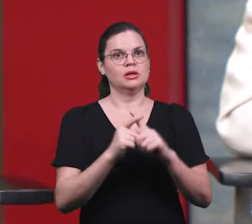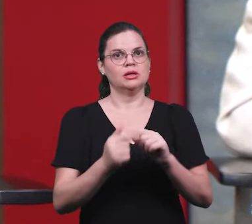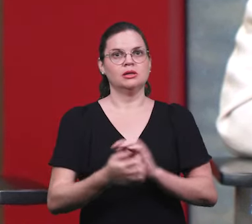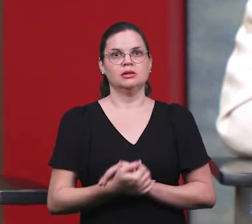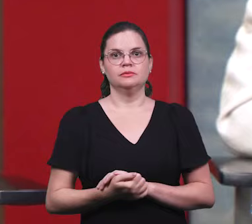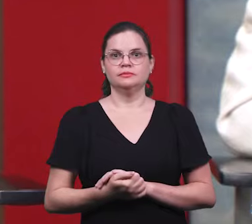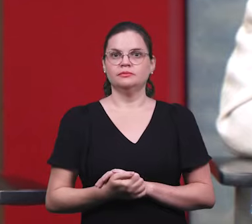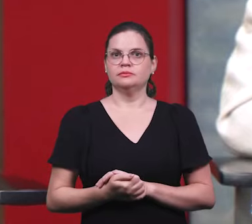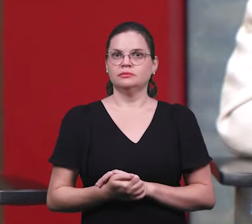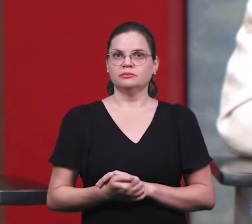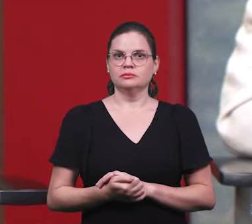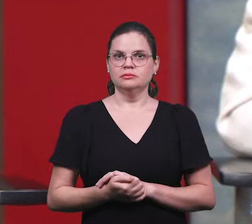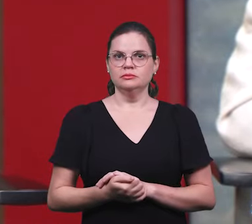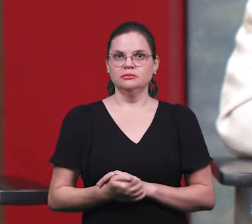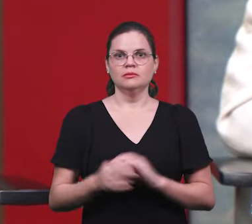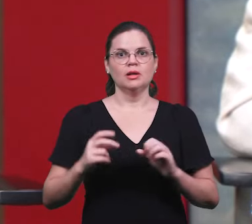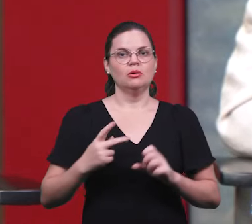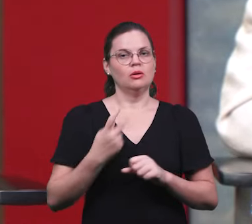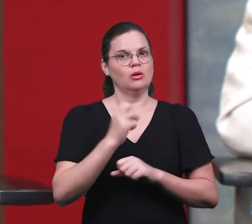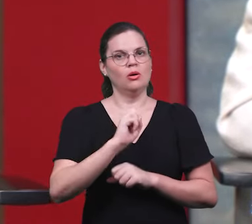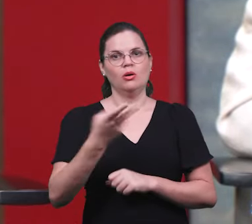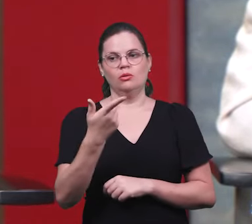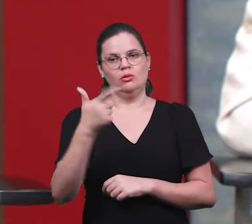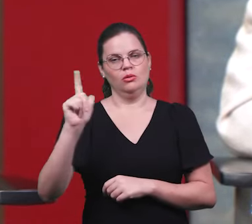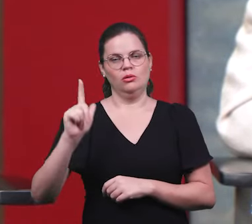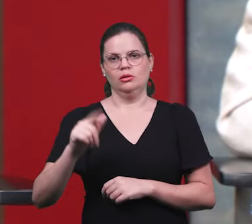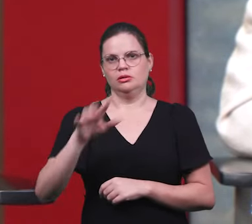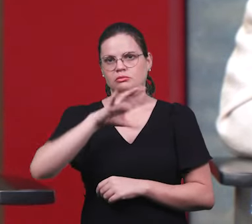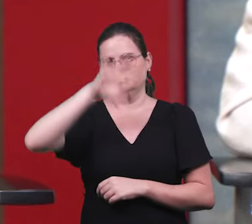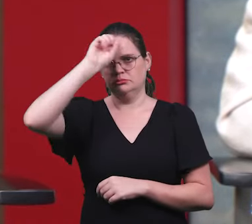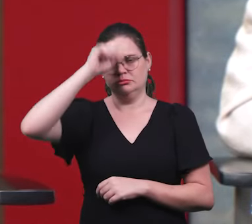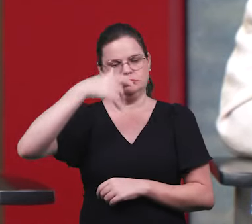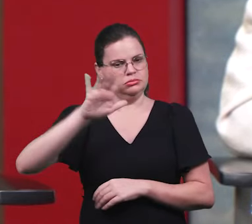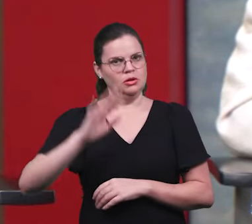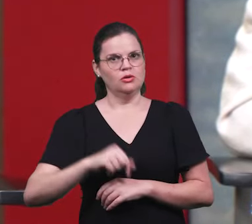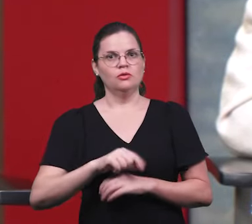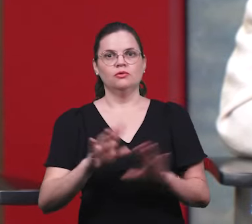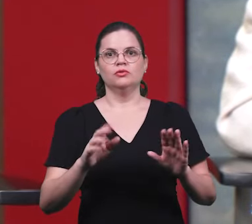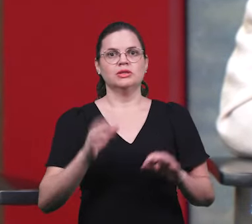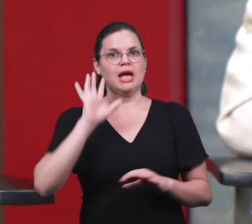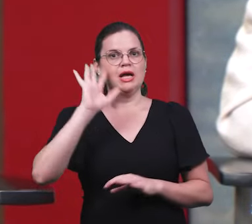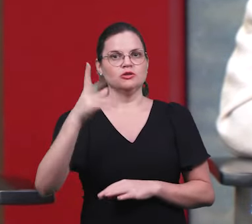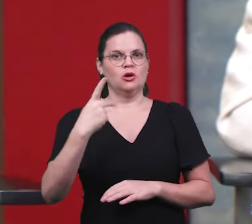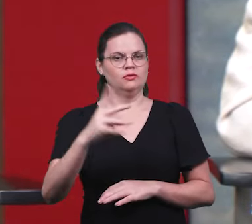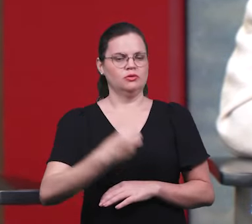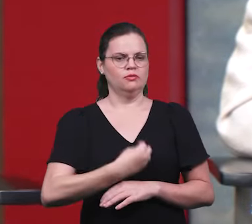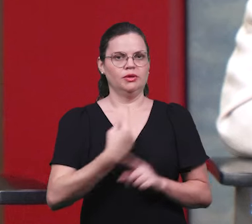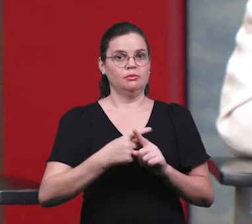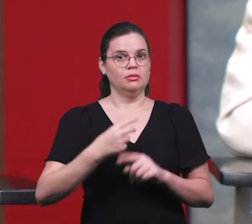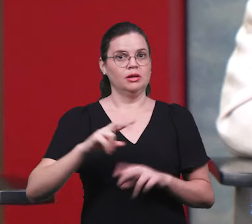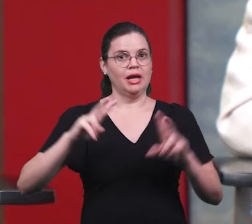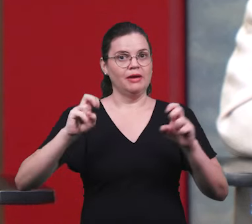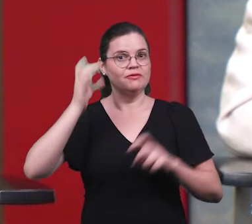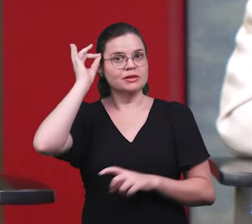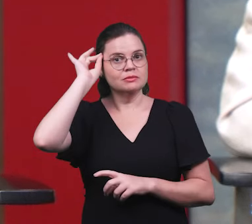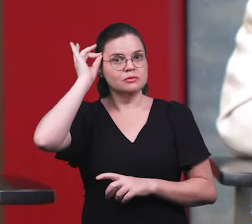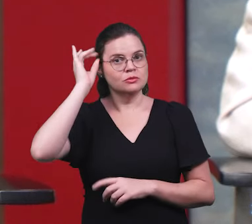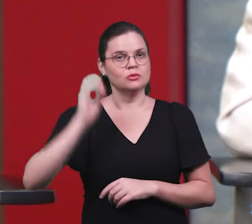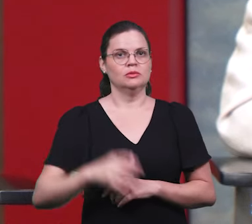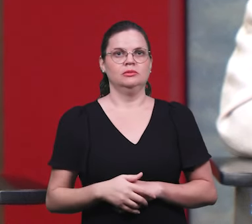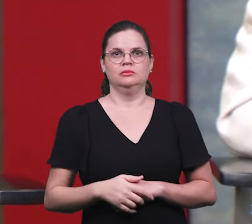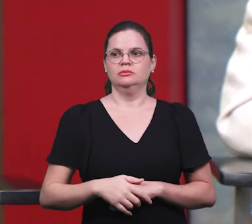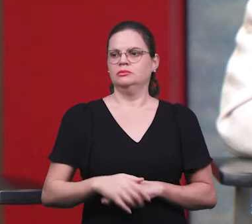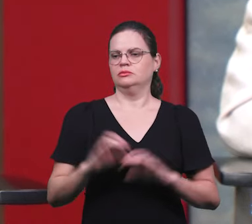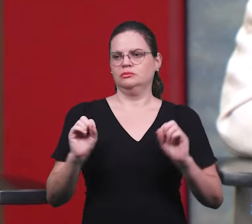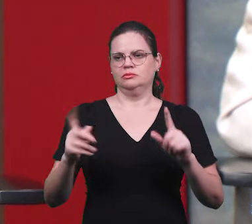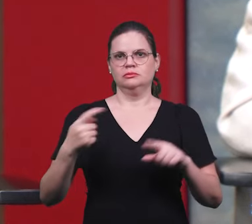ela, ou uma igreja, ou falou uma outra coisa, que eu não vou nem dizer aqui. Você procura isso, aquilo, e resolve seu problema, que seu problema é espiritual. Ela